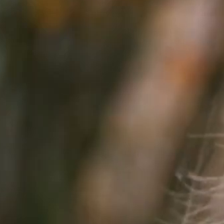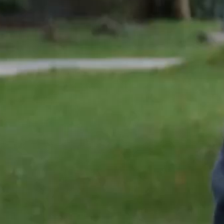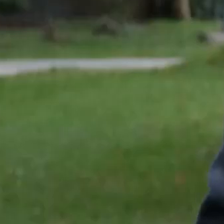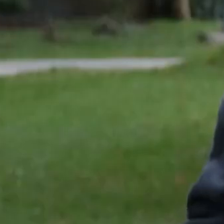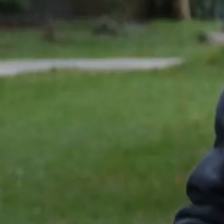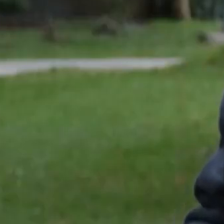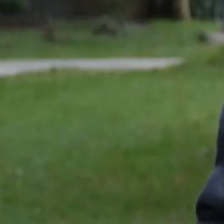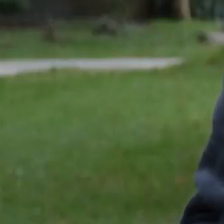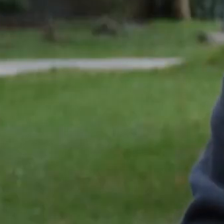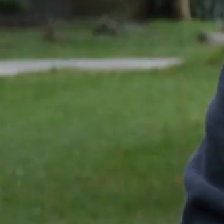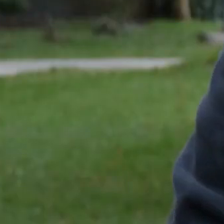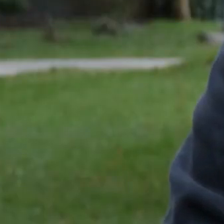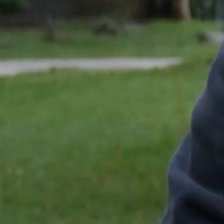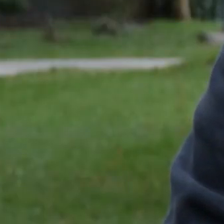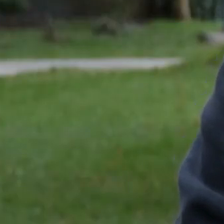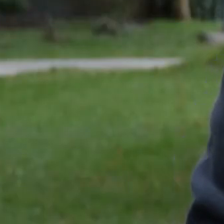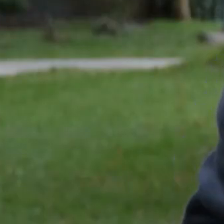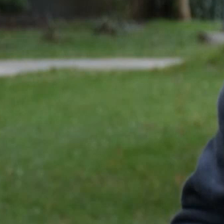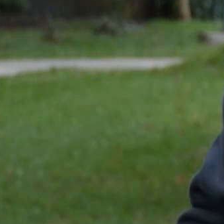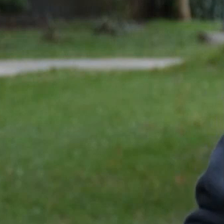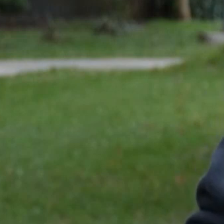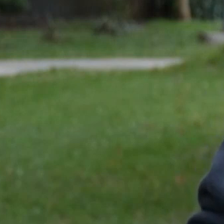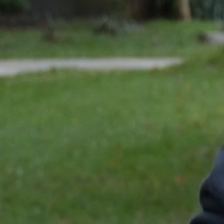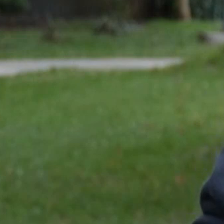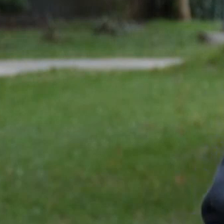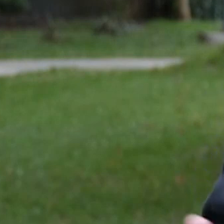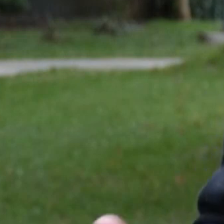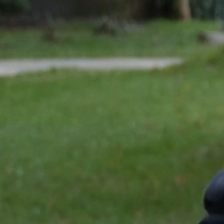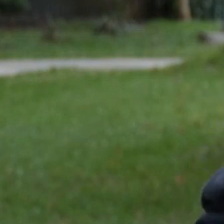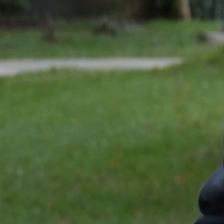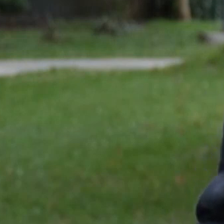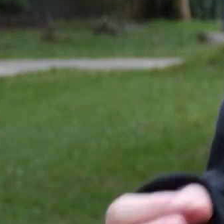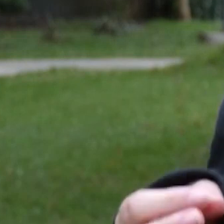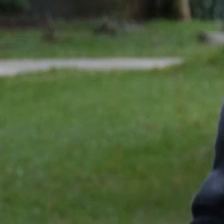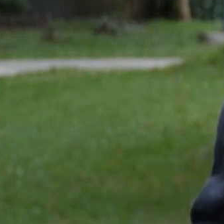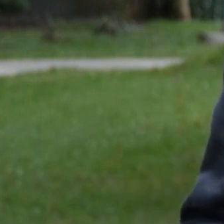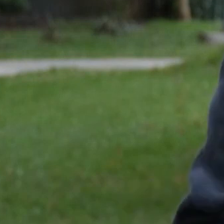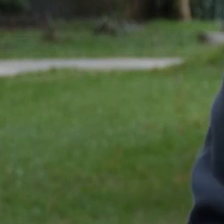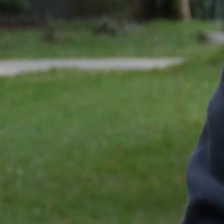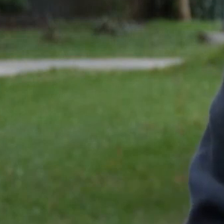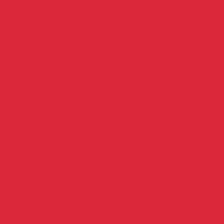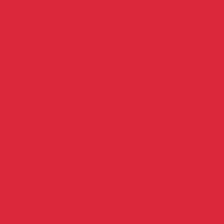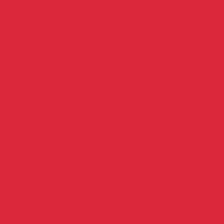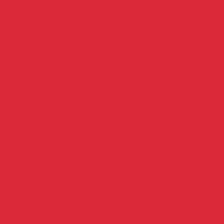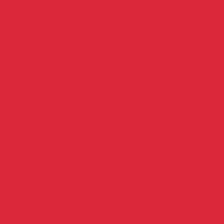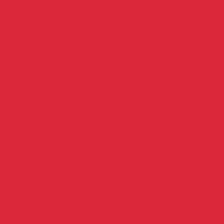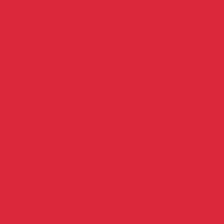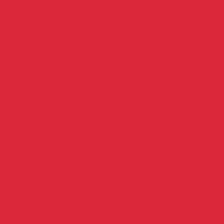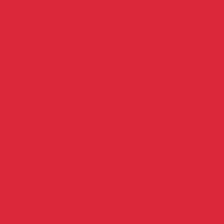doação. Então, bora doar? TV Câmara Caxias, juntos pela doação.